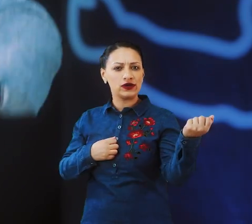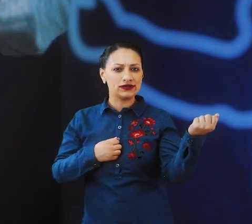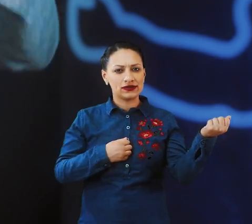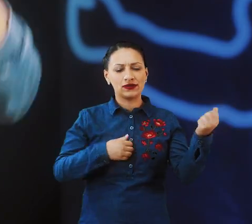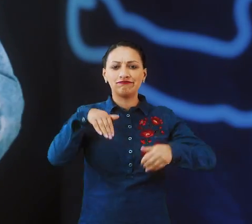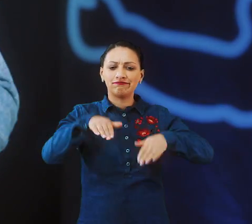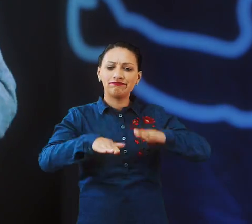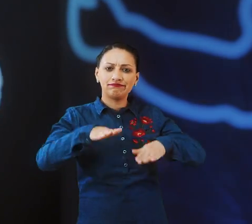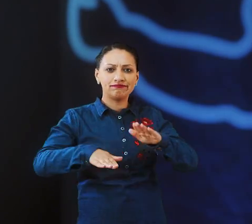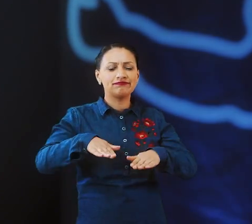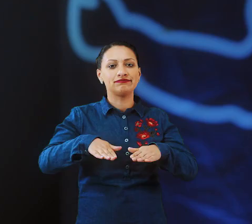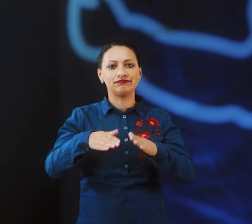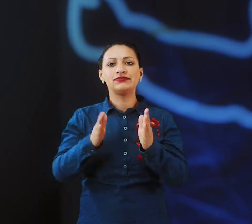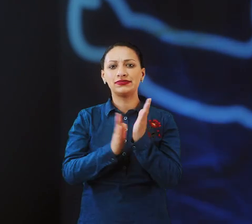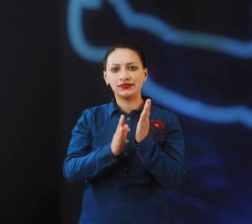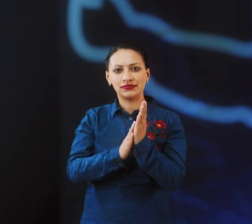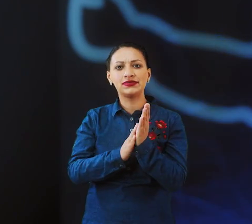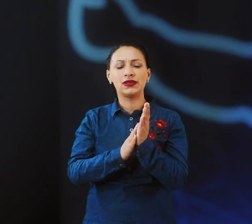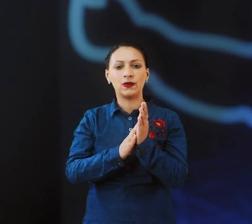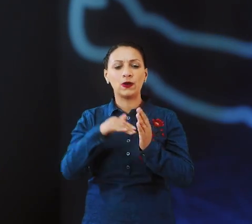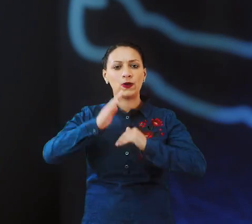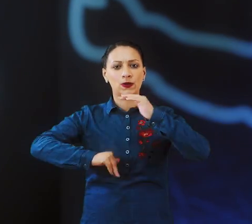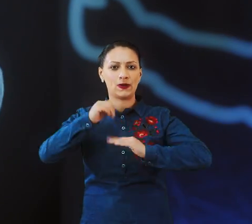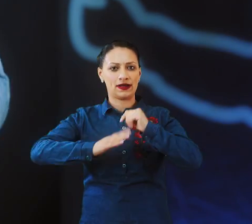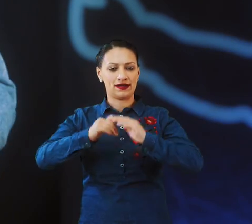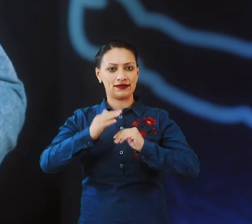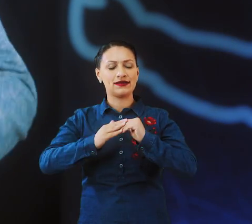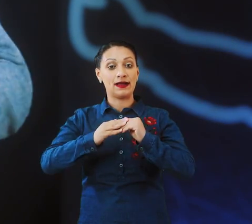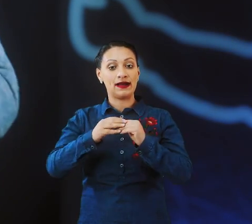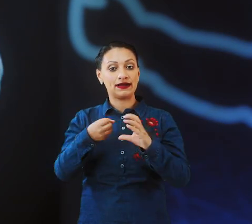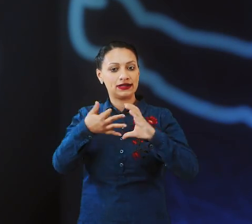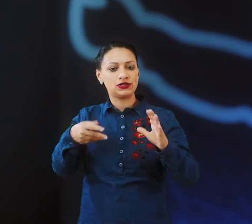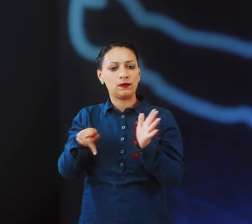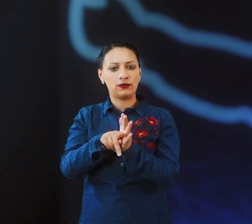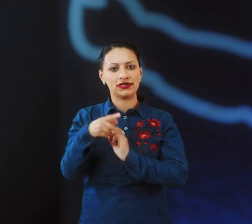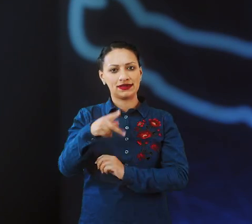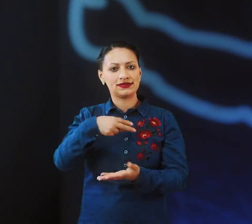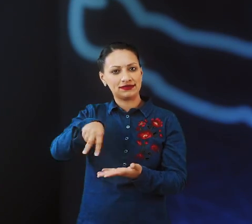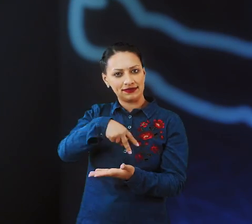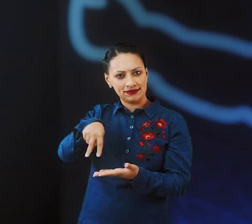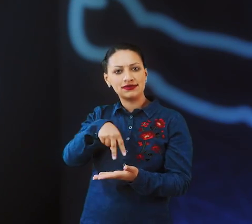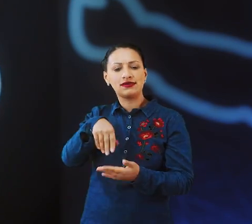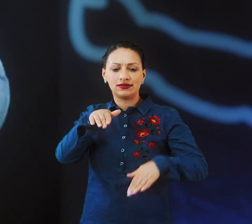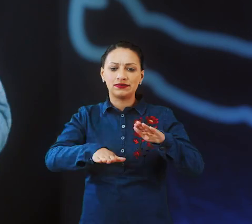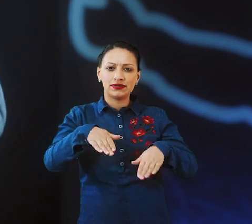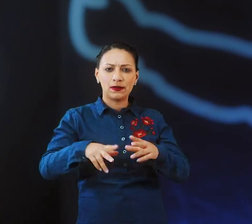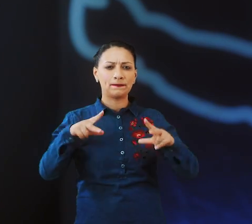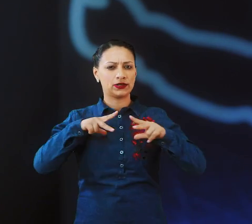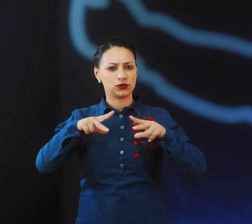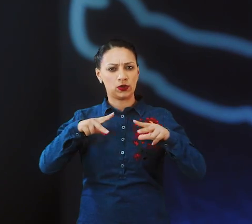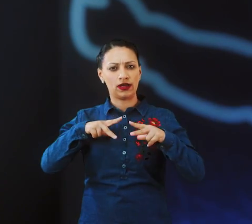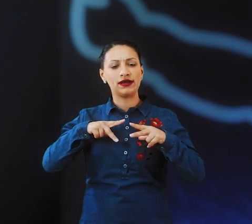serandeios constrói essa parte coreográfica. Sapateios e serandeios com peculiaridades e